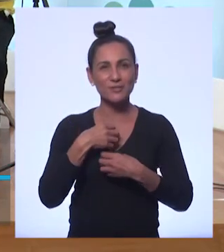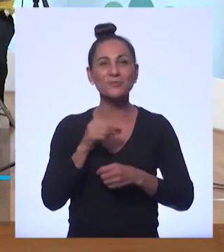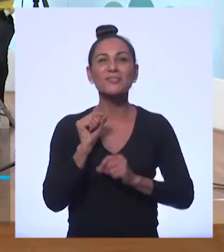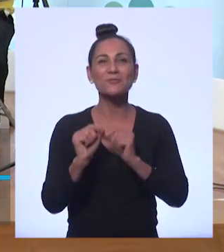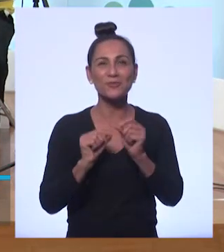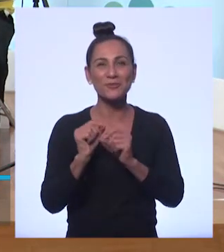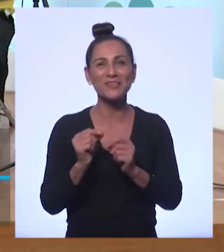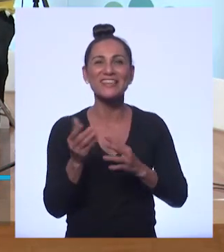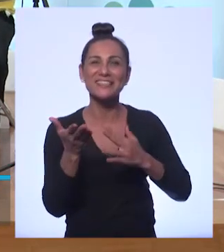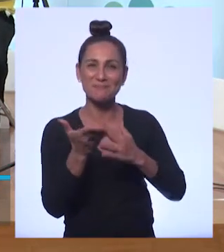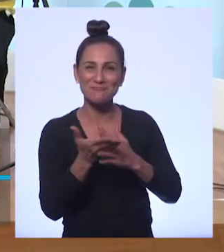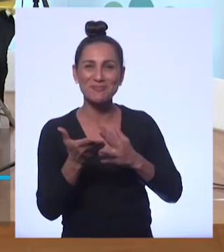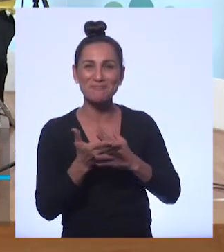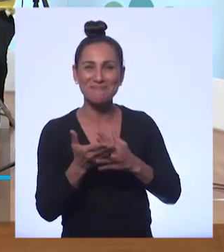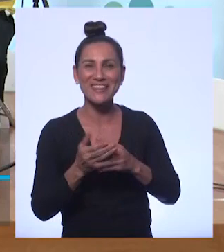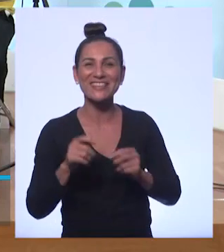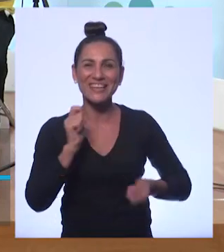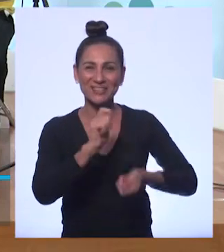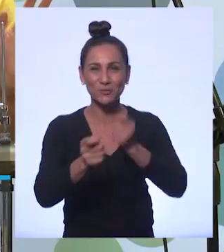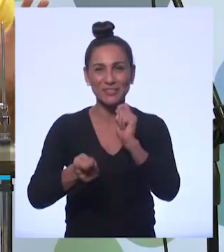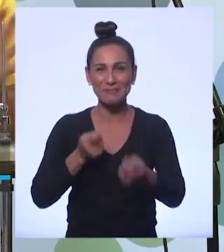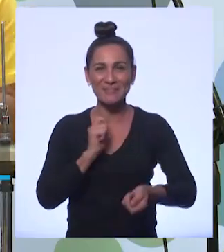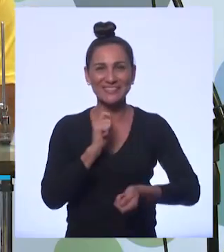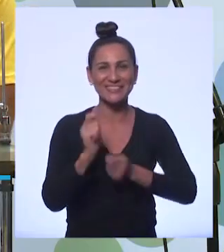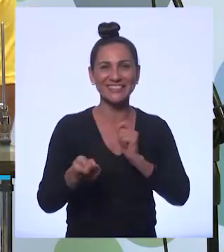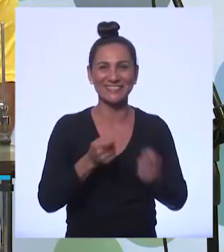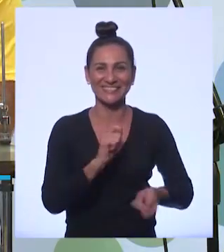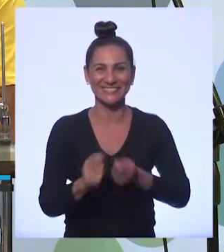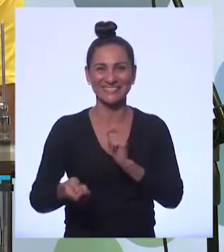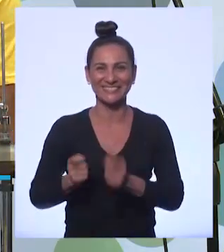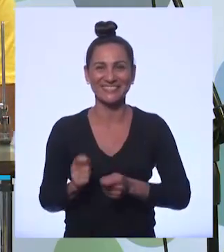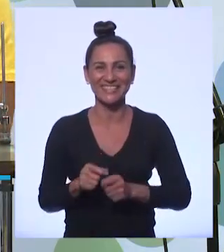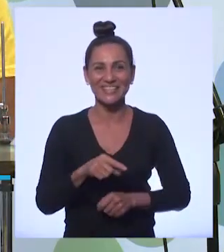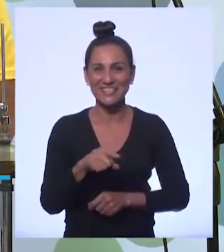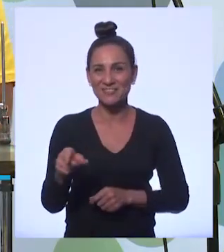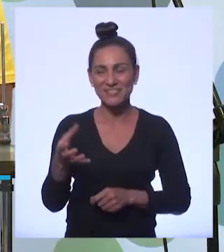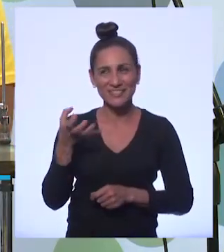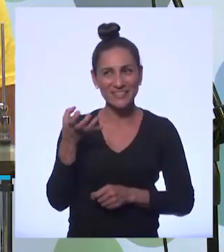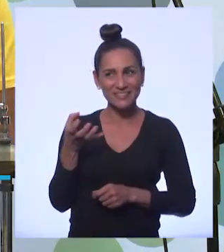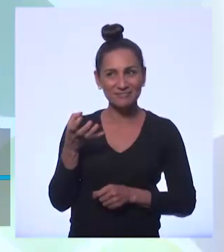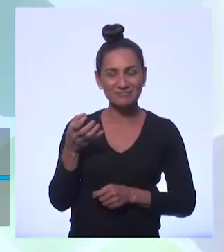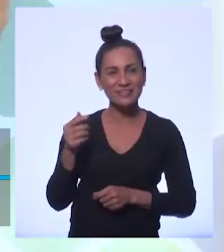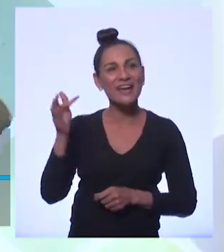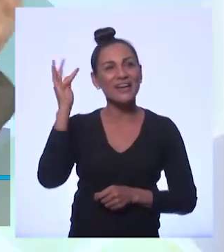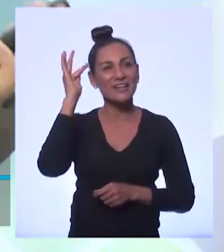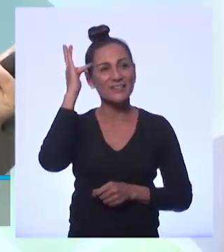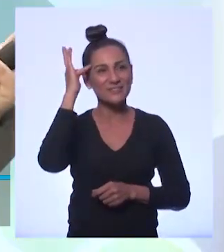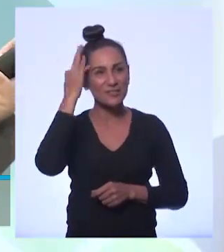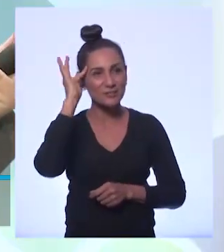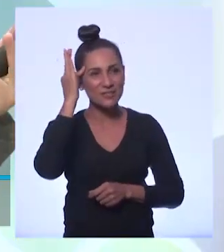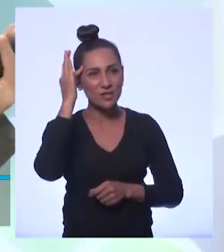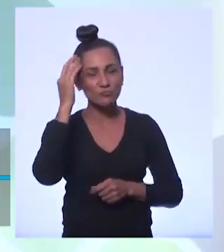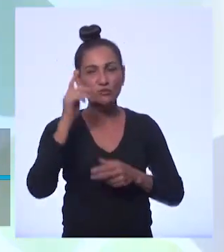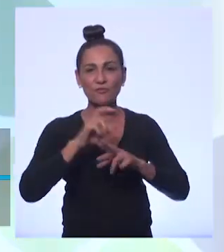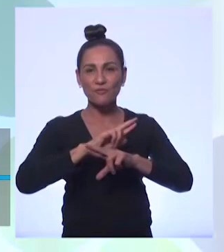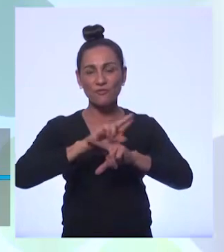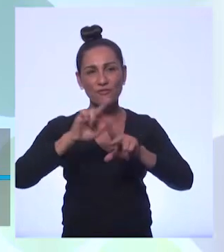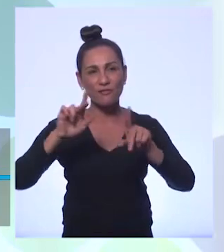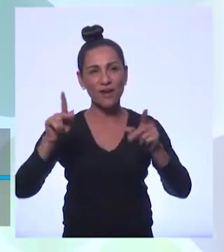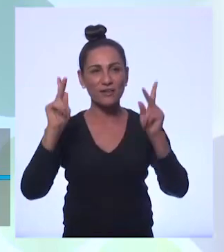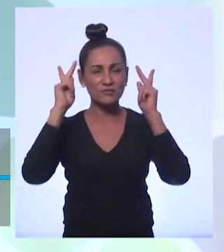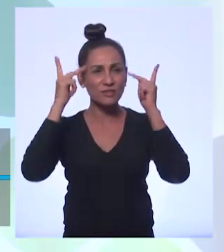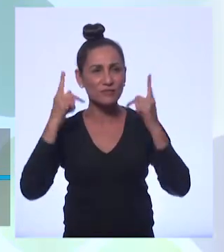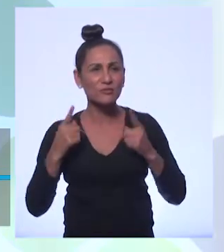puro meio que é tocar bateria, né? Você quer comentar? Juízos, inclusive, de várias naturezas, né? Tipo, porque a Sim.